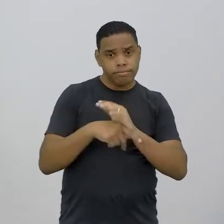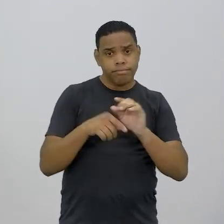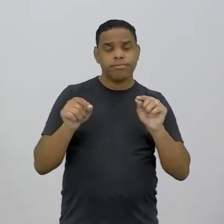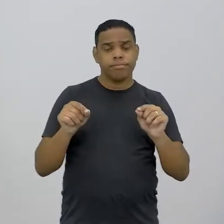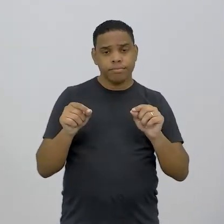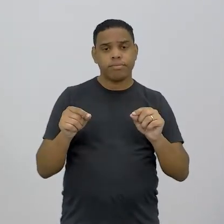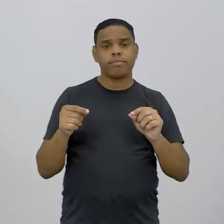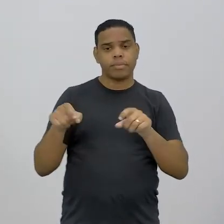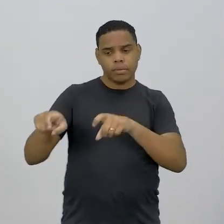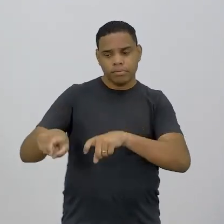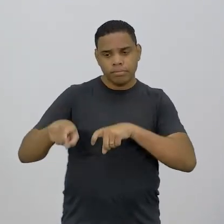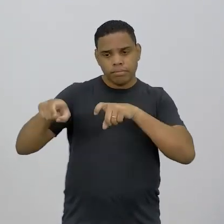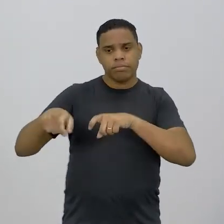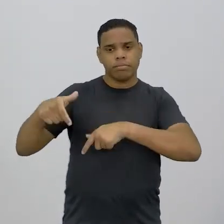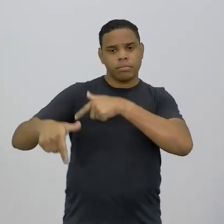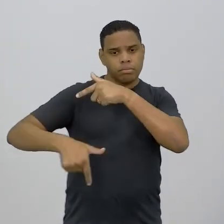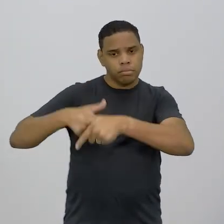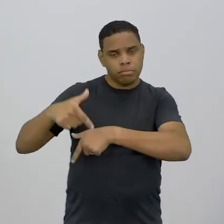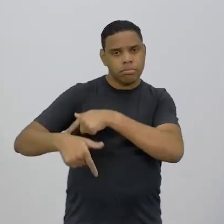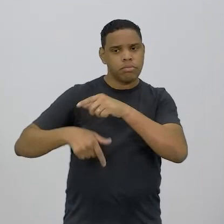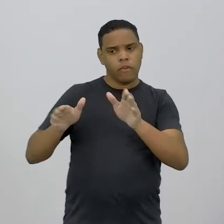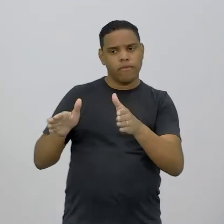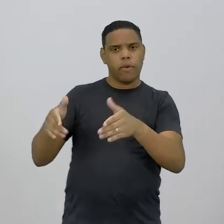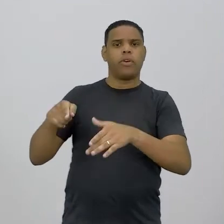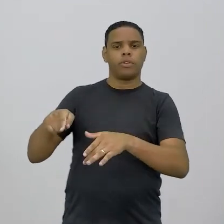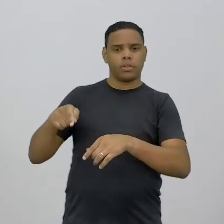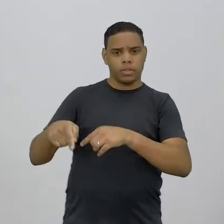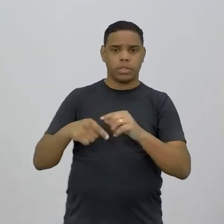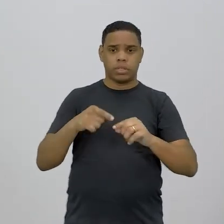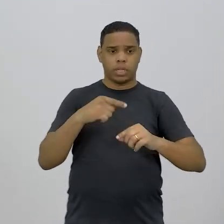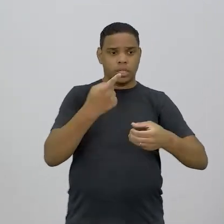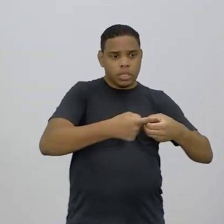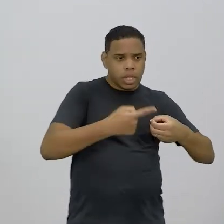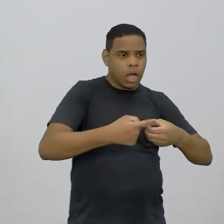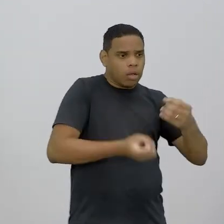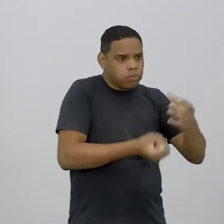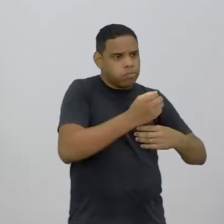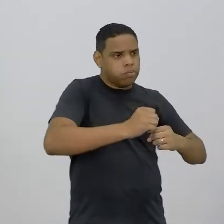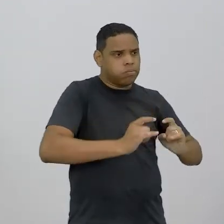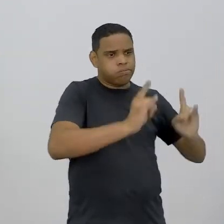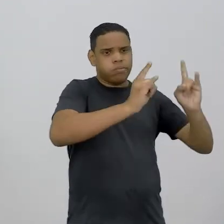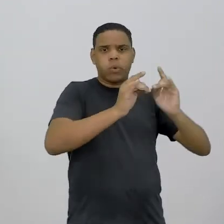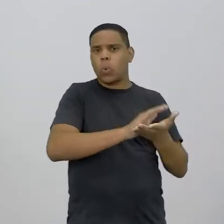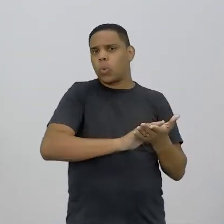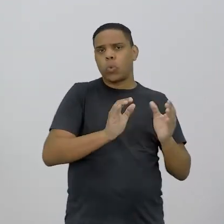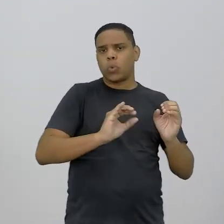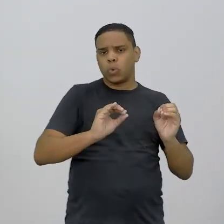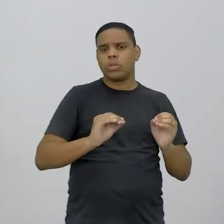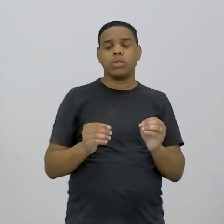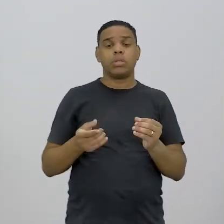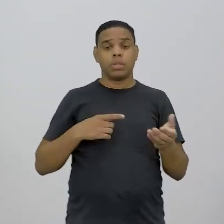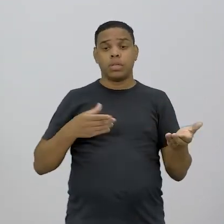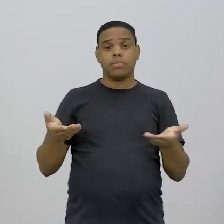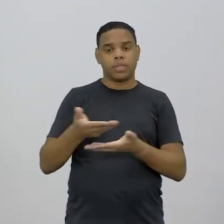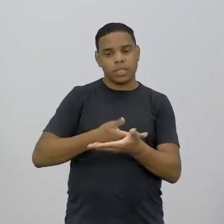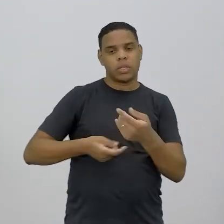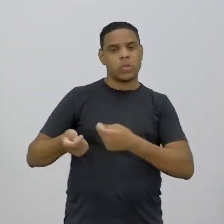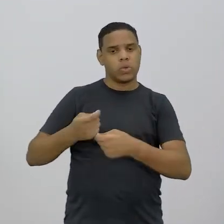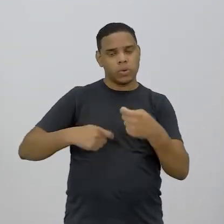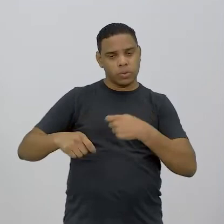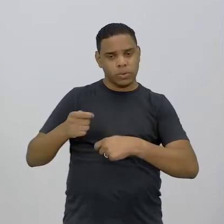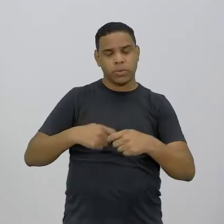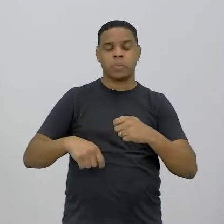basicamente agrícola, rural, ou seja, ela não é urbanizada. Então, nós estamos falando aí de trocas